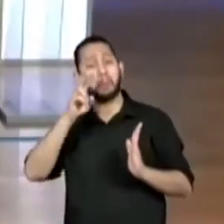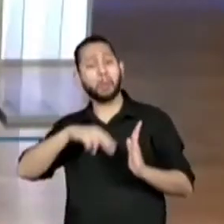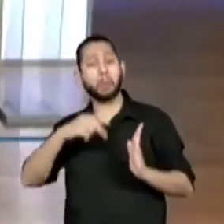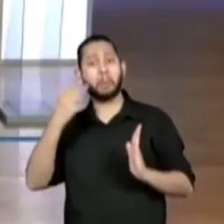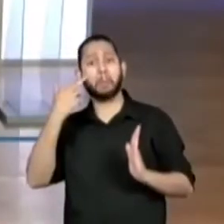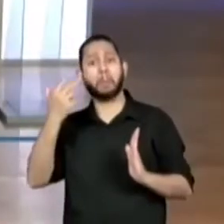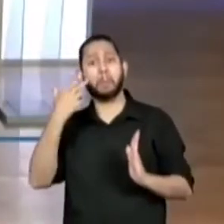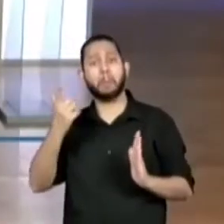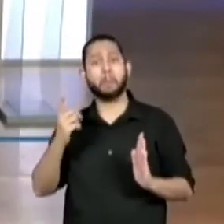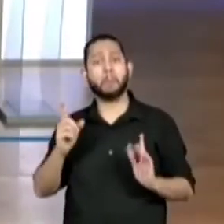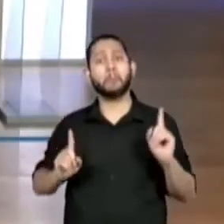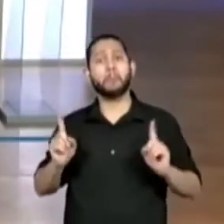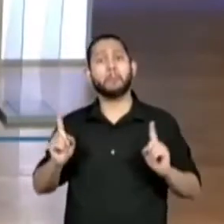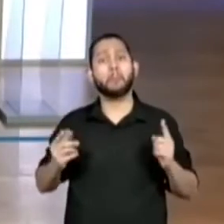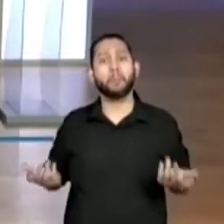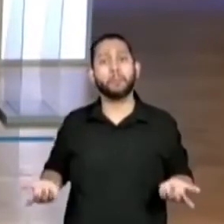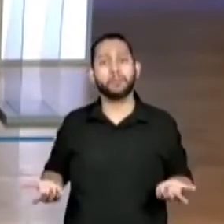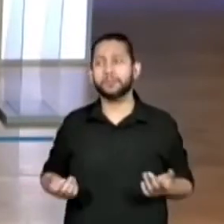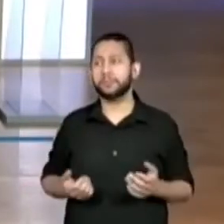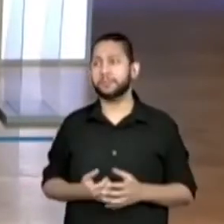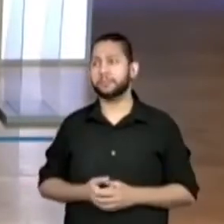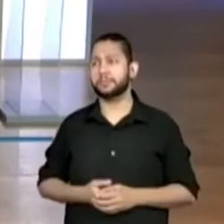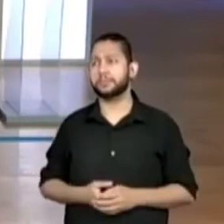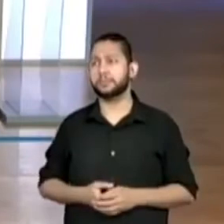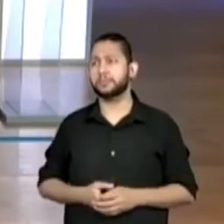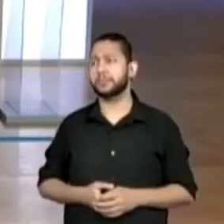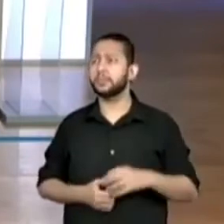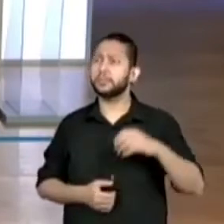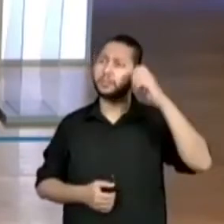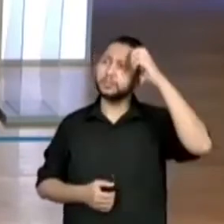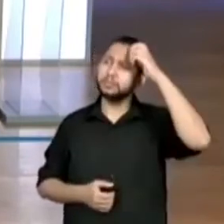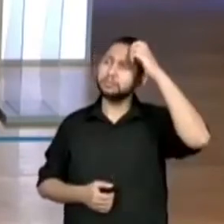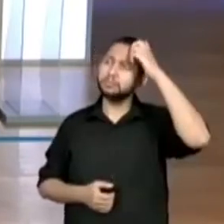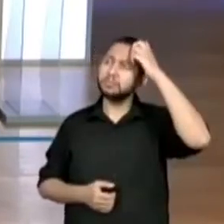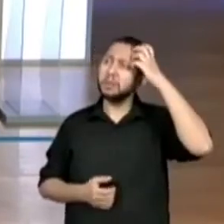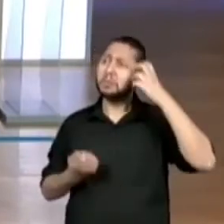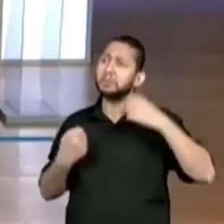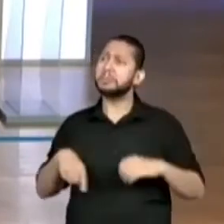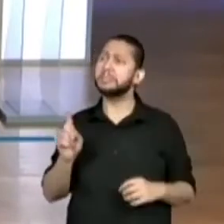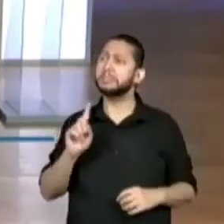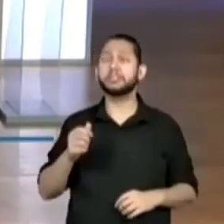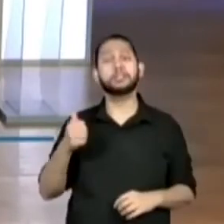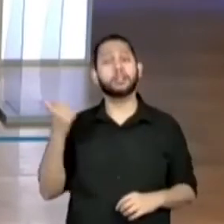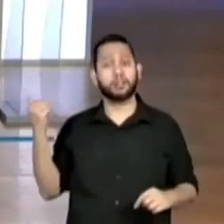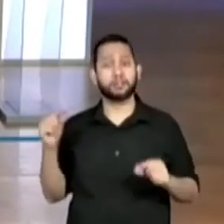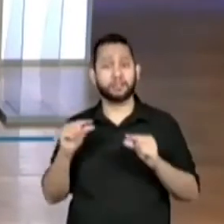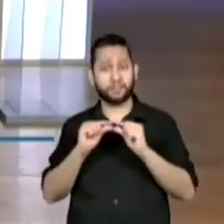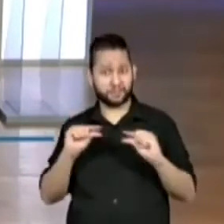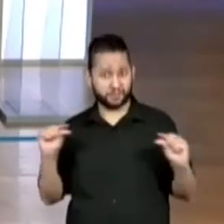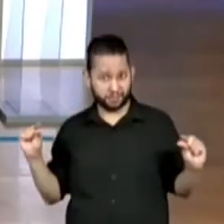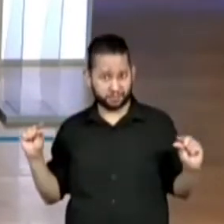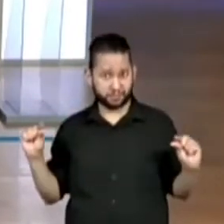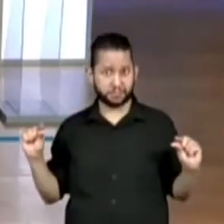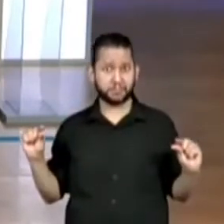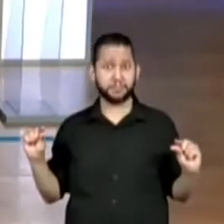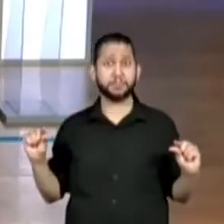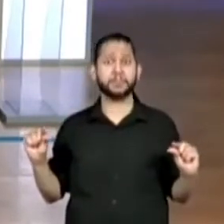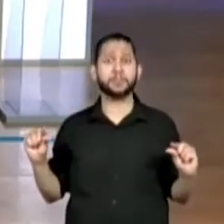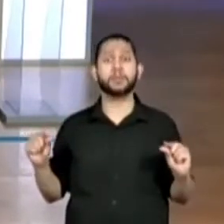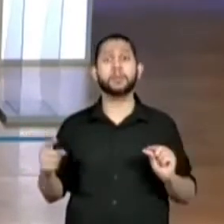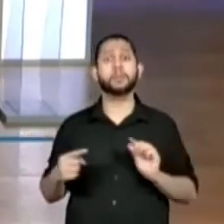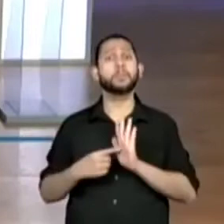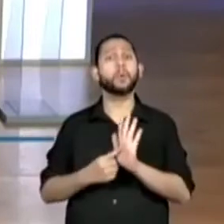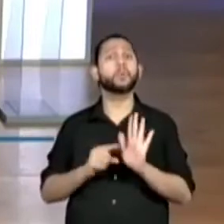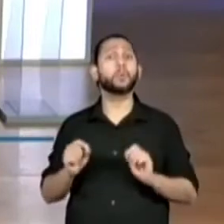história? Estão respondendo que não, Pro. Não, não faz diferença. Essa frase, ela mostra